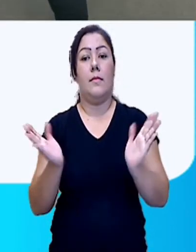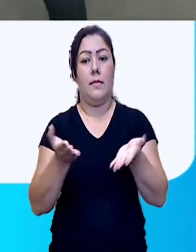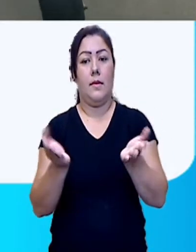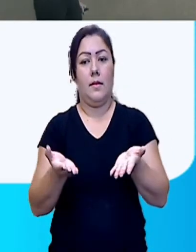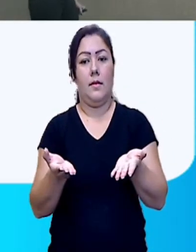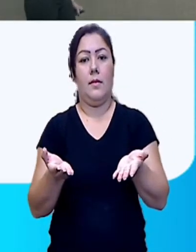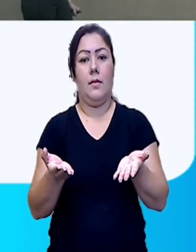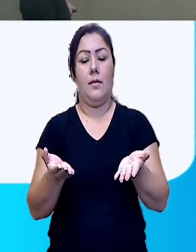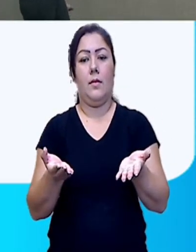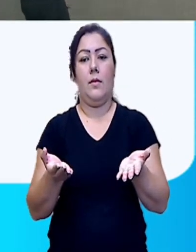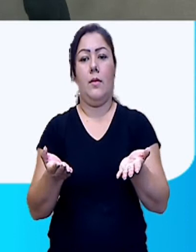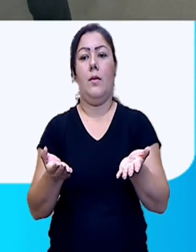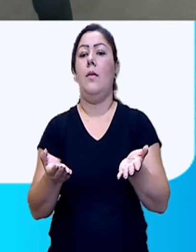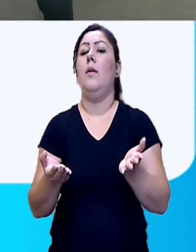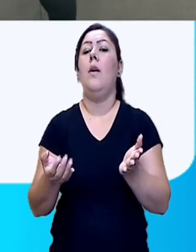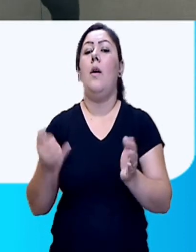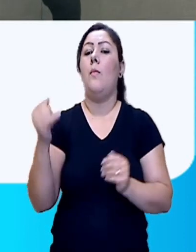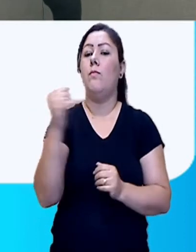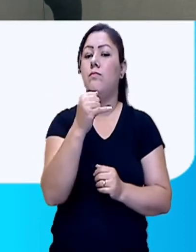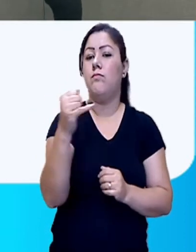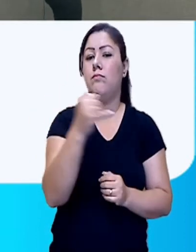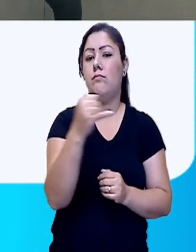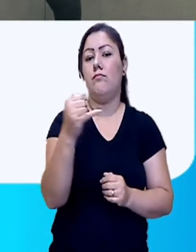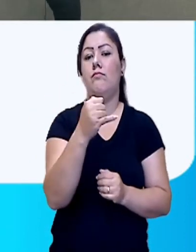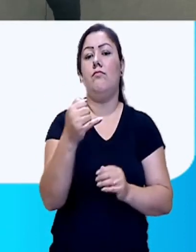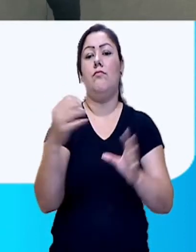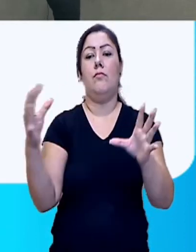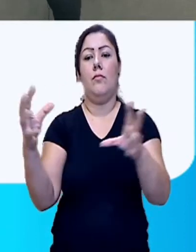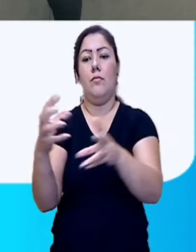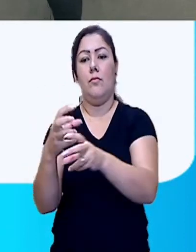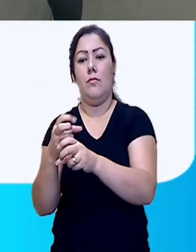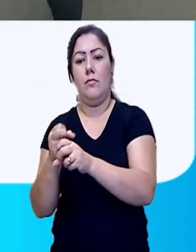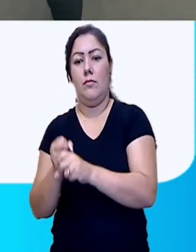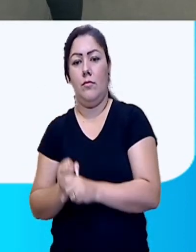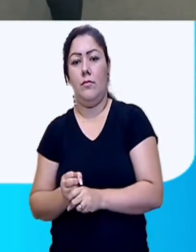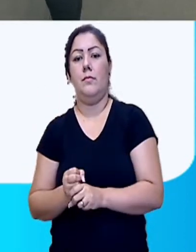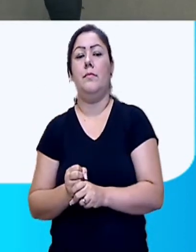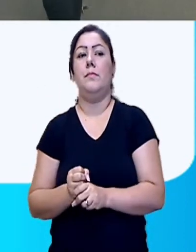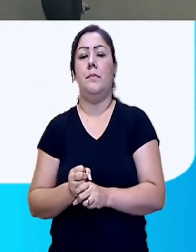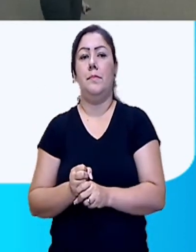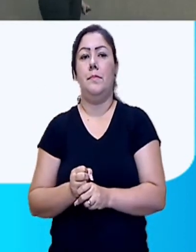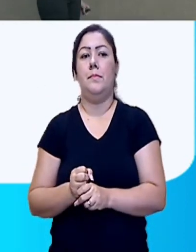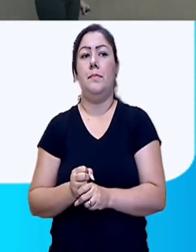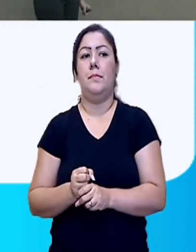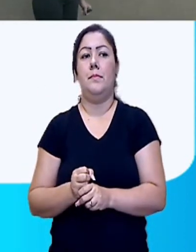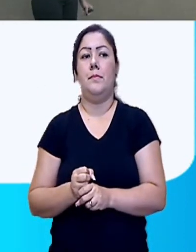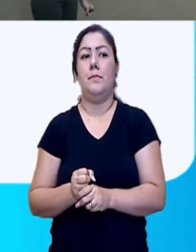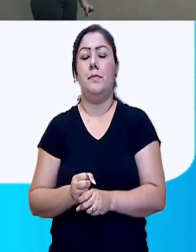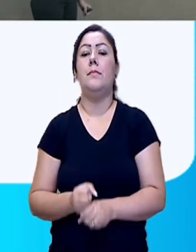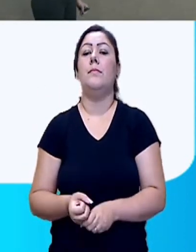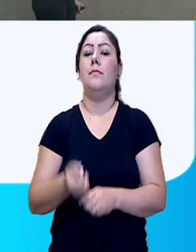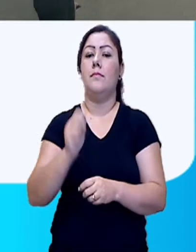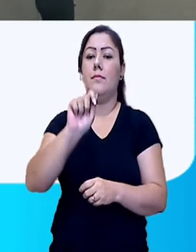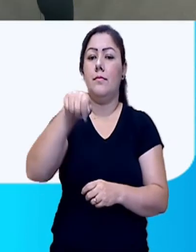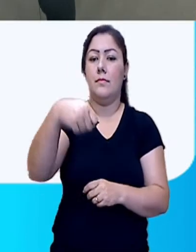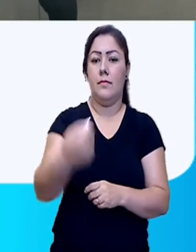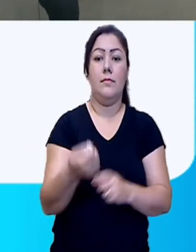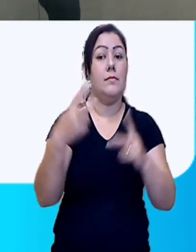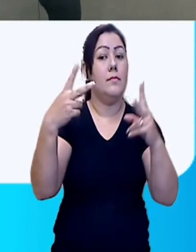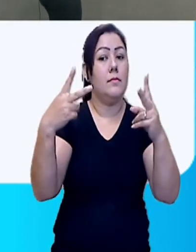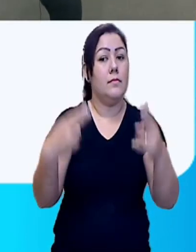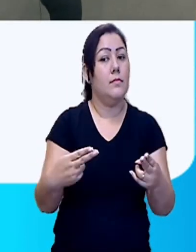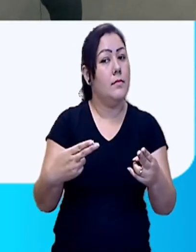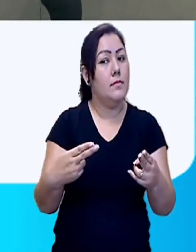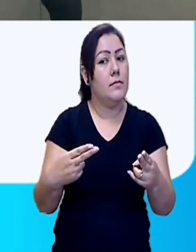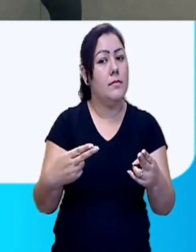Agora, eu tenho negativo 680, 1.720, 750. Sinais iguais, nós